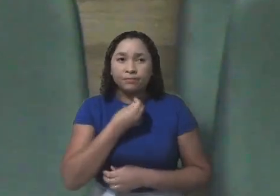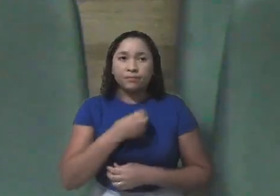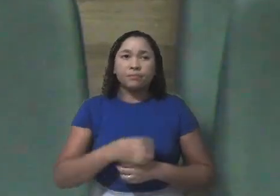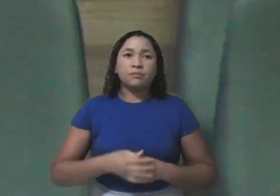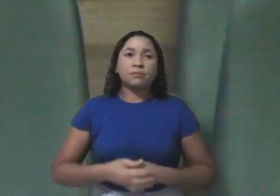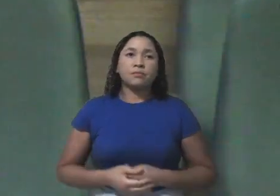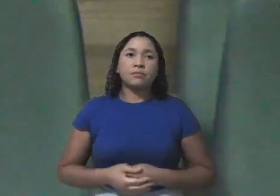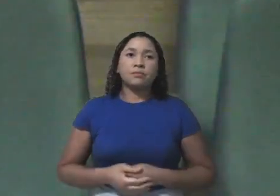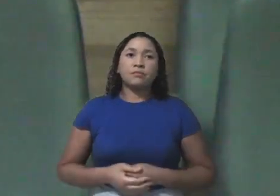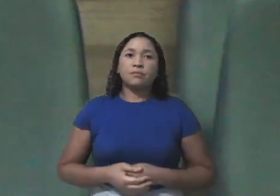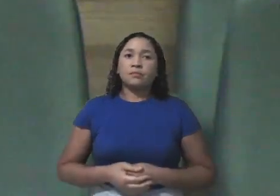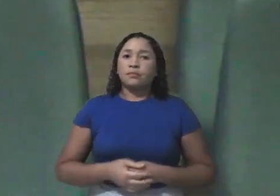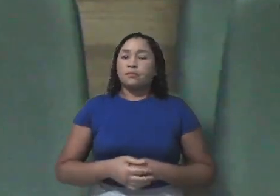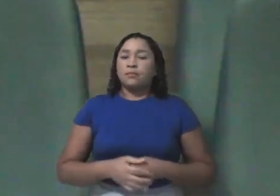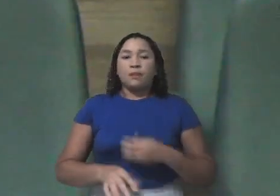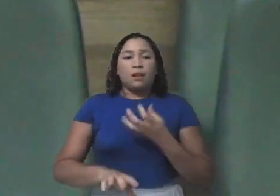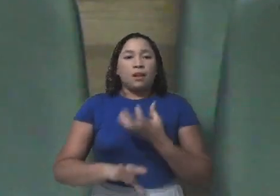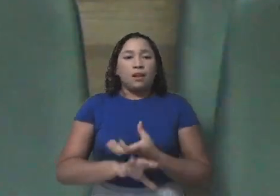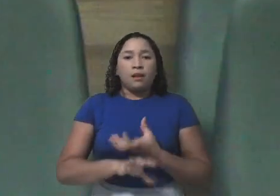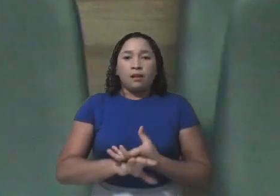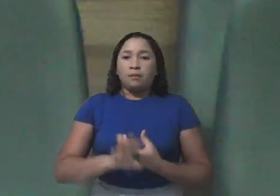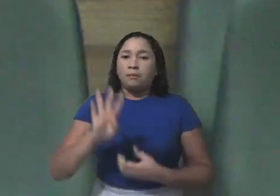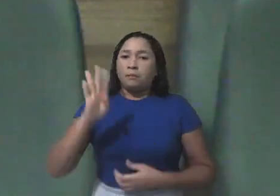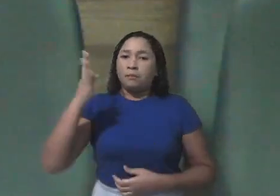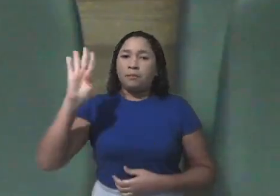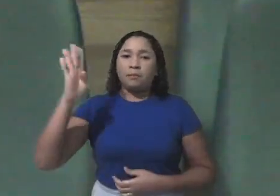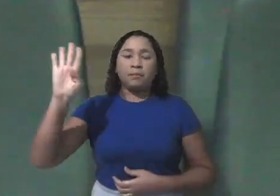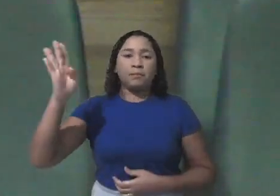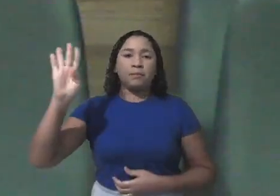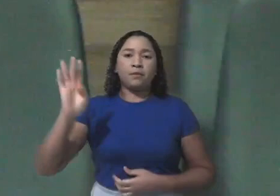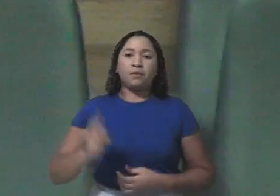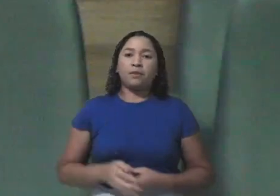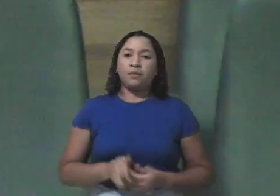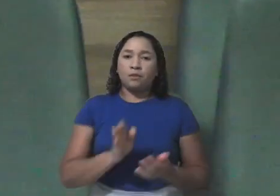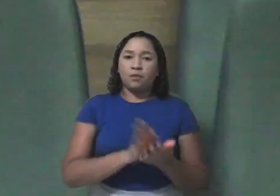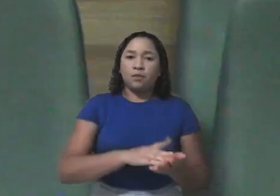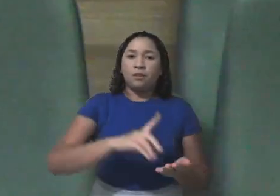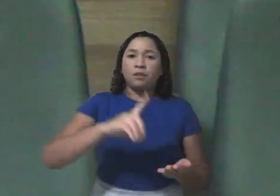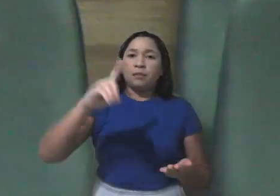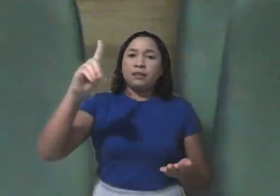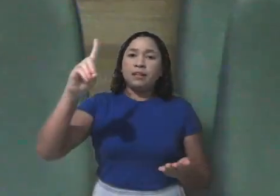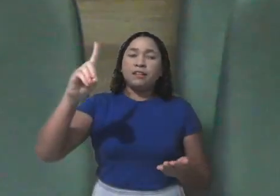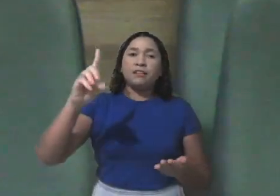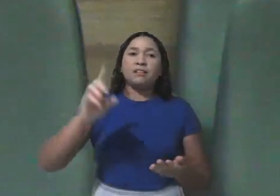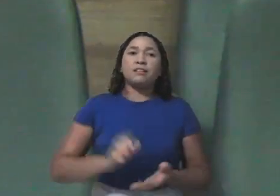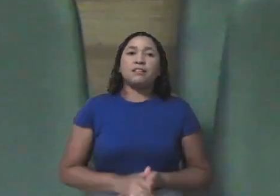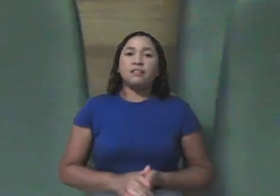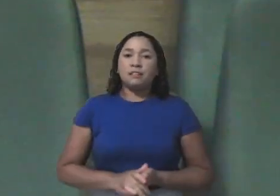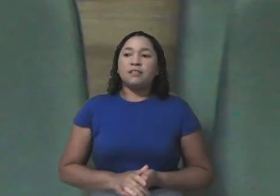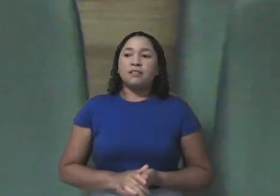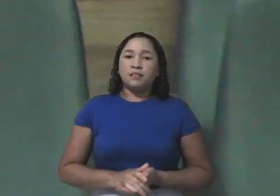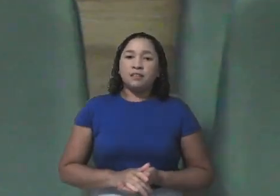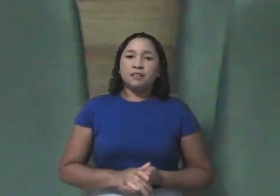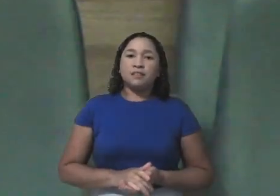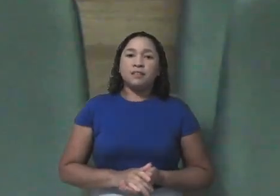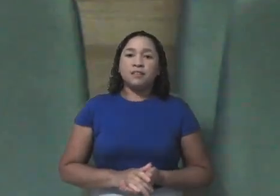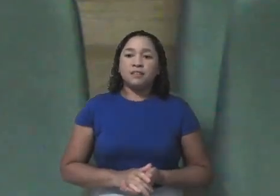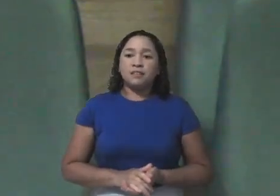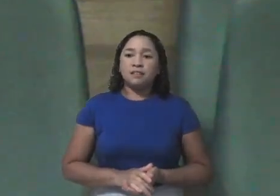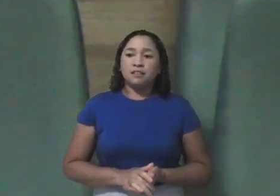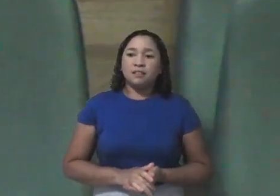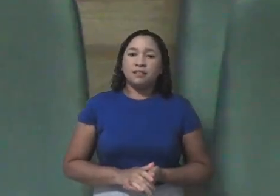Bibliologia, de onde vem a Bíblia, como se formou, como era o processo de inspiração, como chegou até nós, os